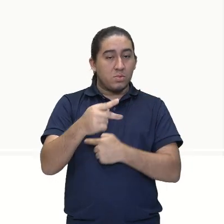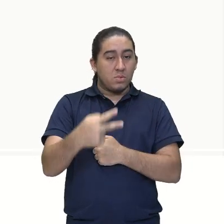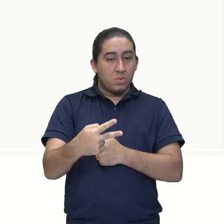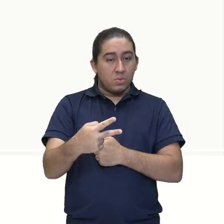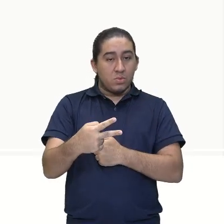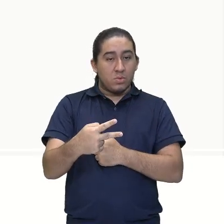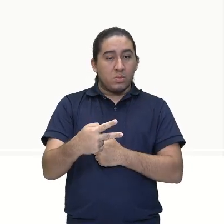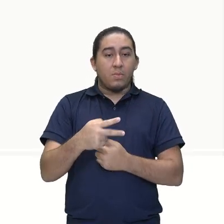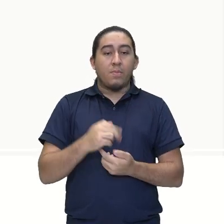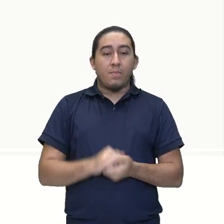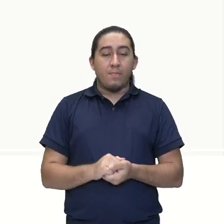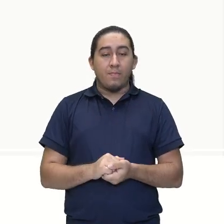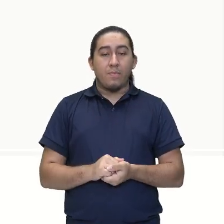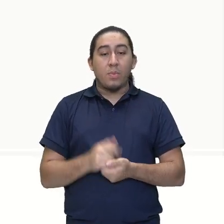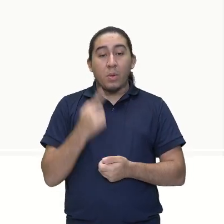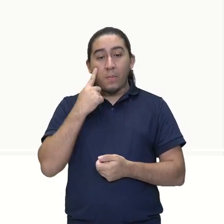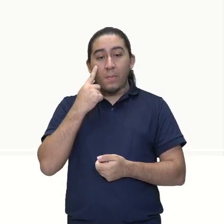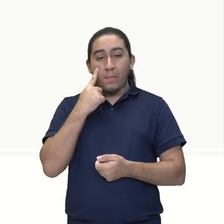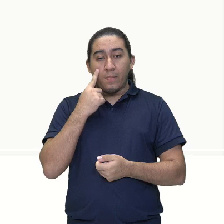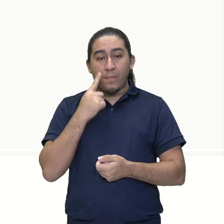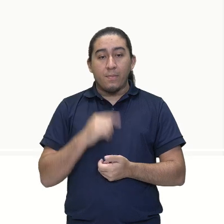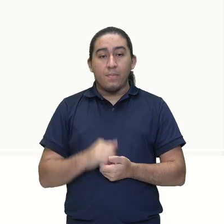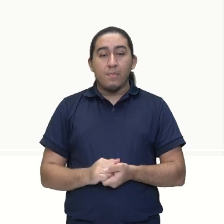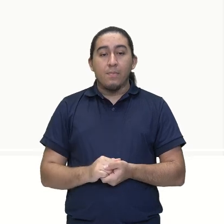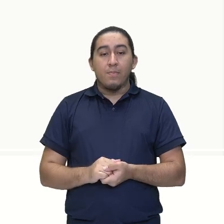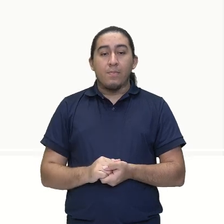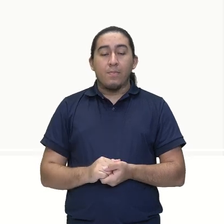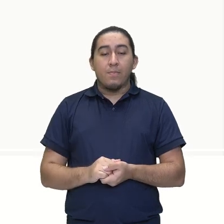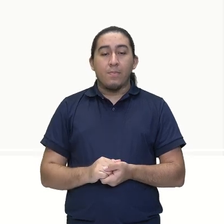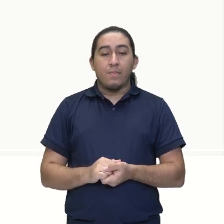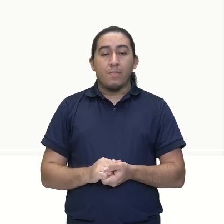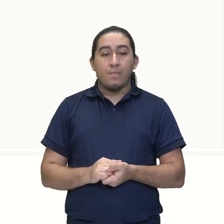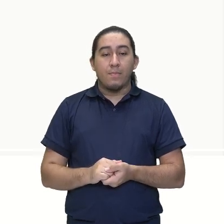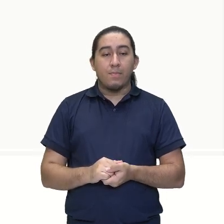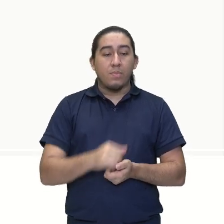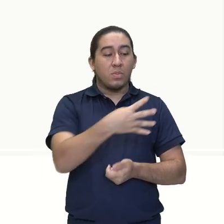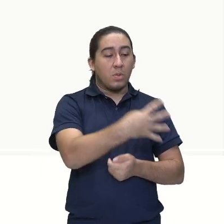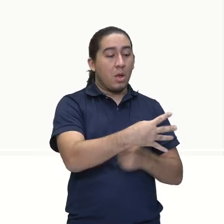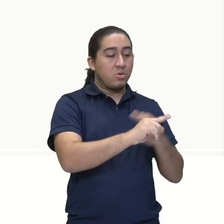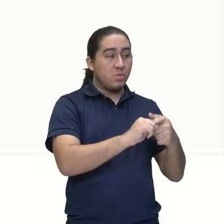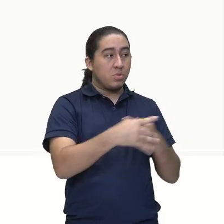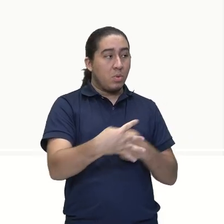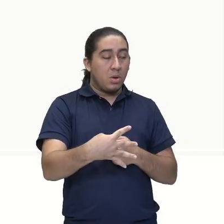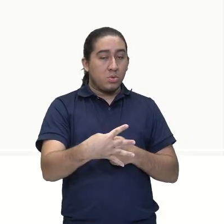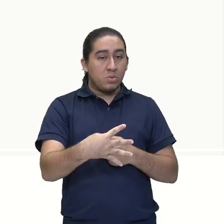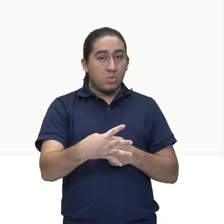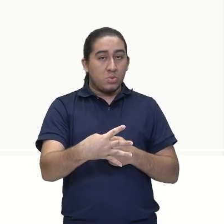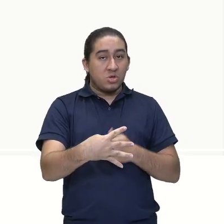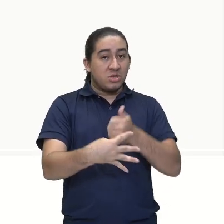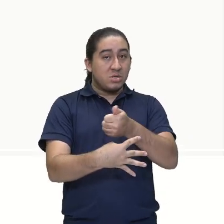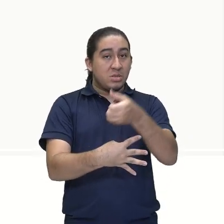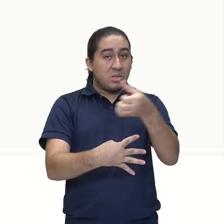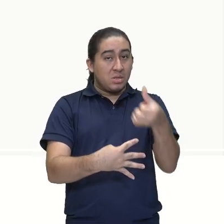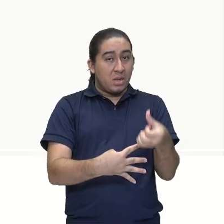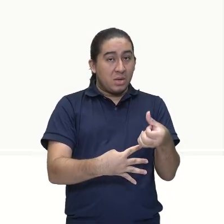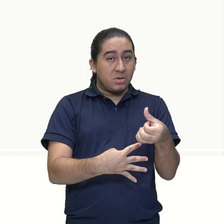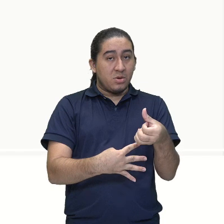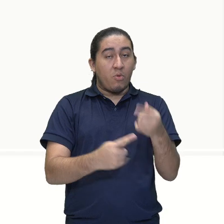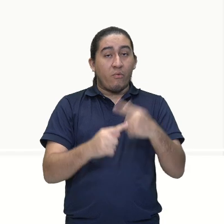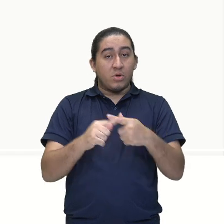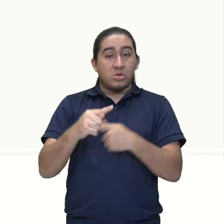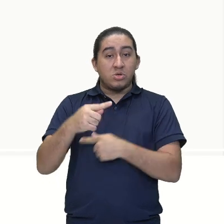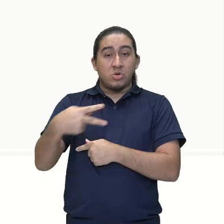2 vezes 2, 4 vezes 2. 4 vezes 4, 16. Vezes